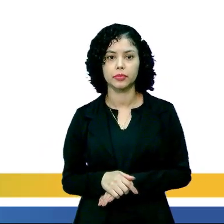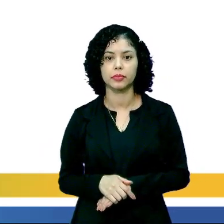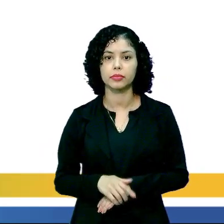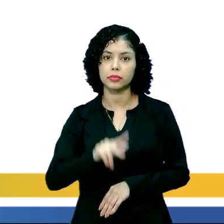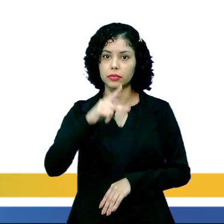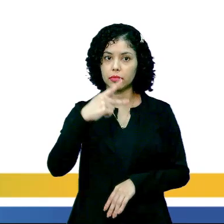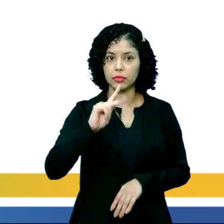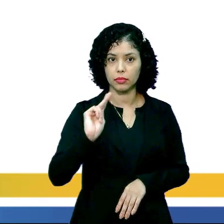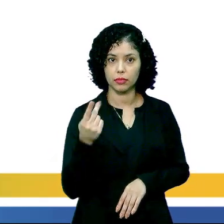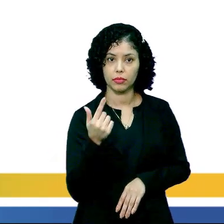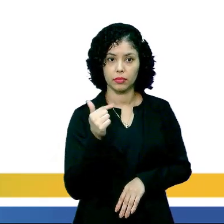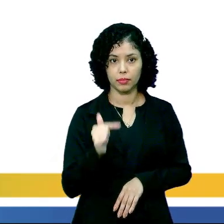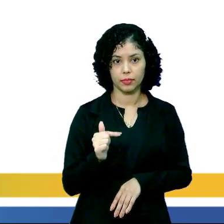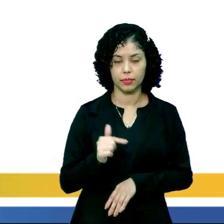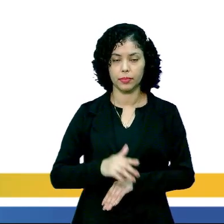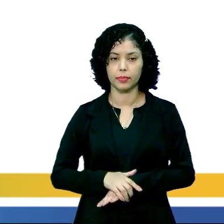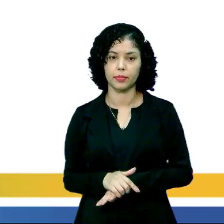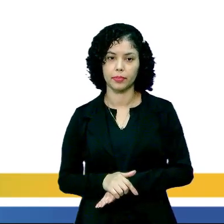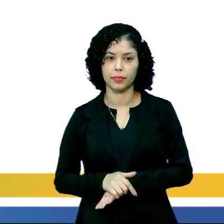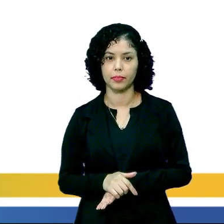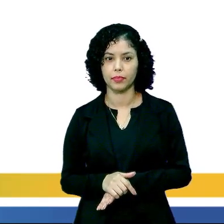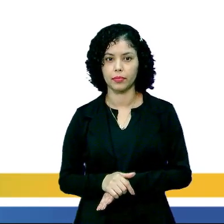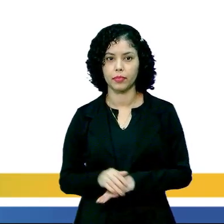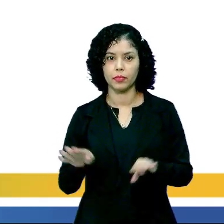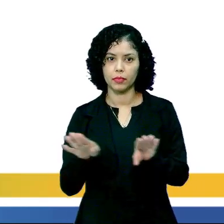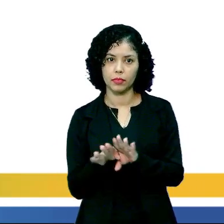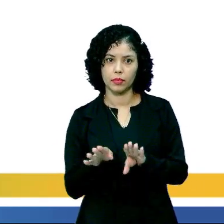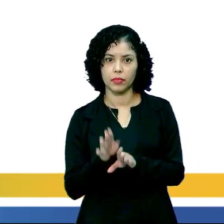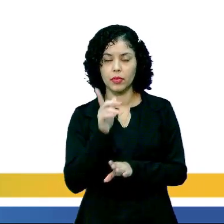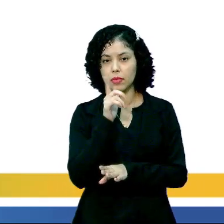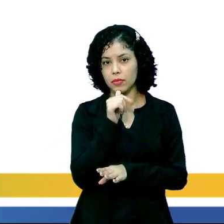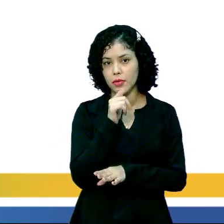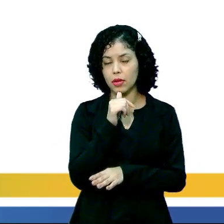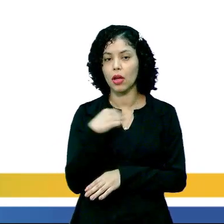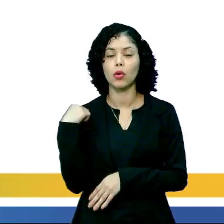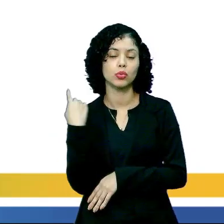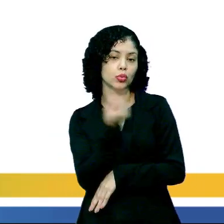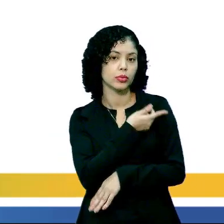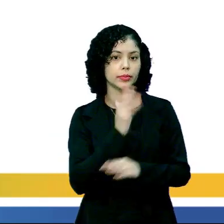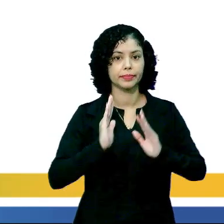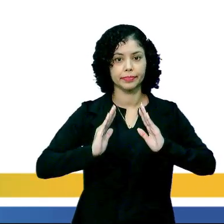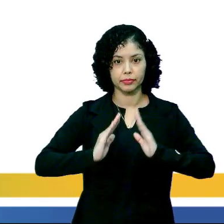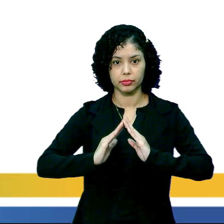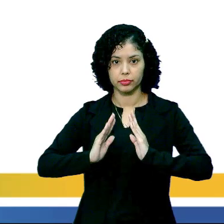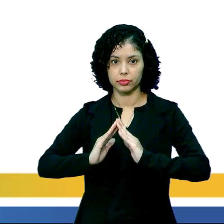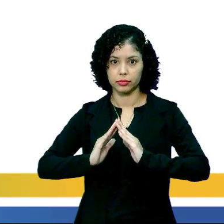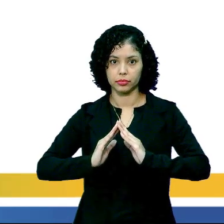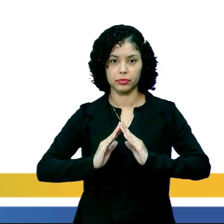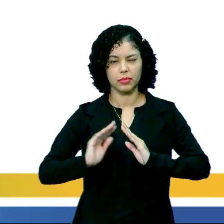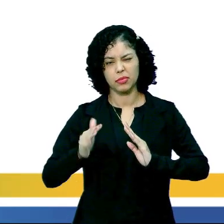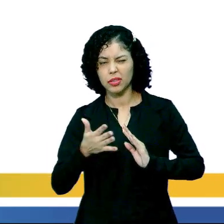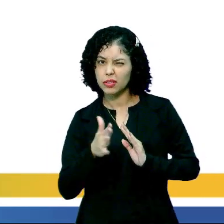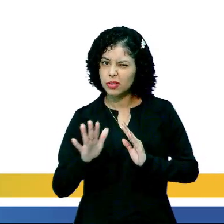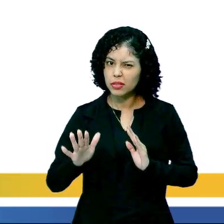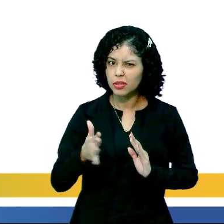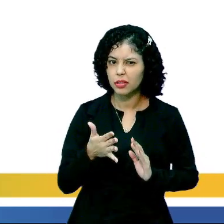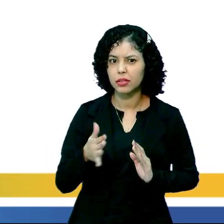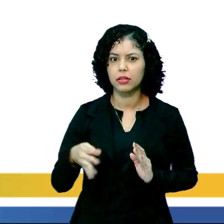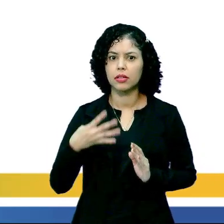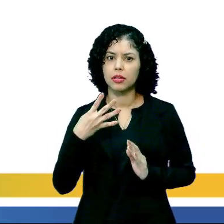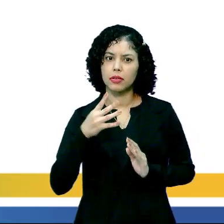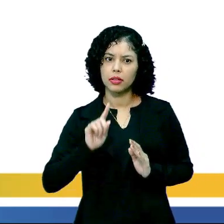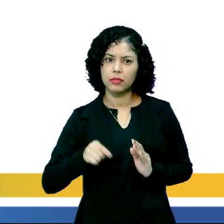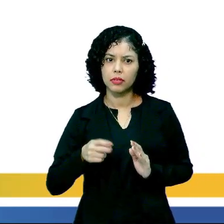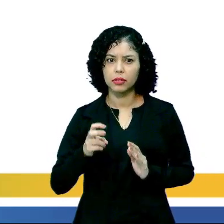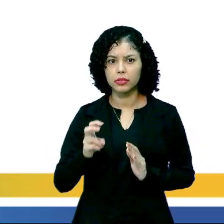PH 7 é uma substância neutra a água mineral que a gente bebe na nossa casa normalmente ela vai ter ali um PH em torno de